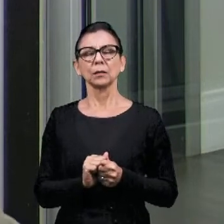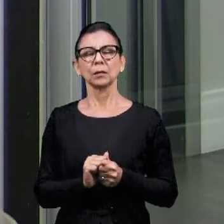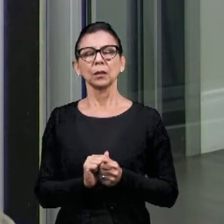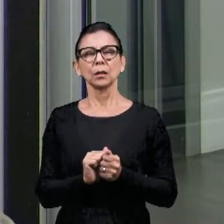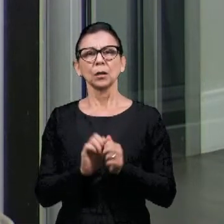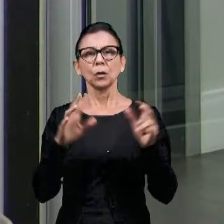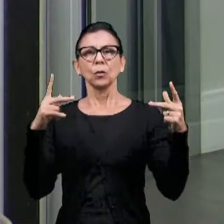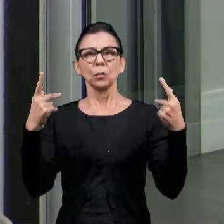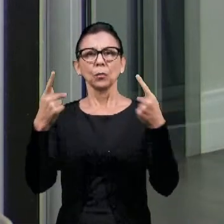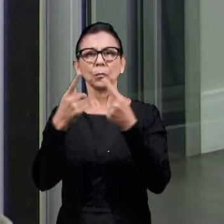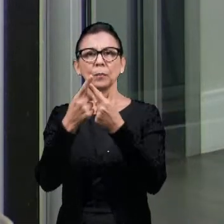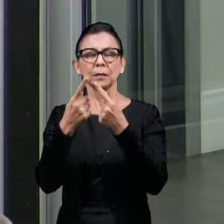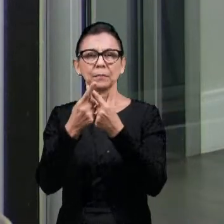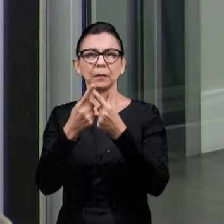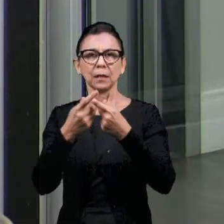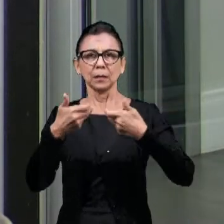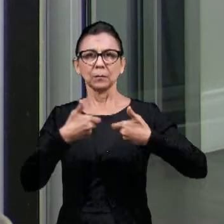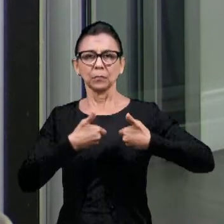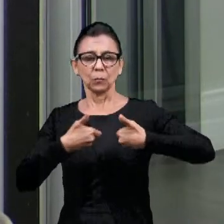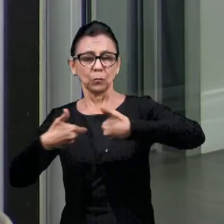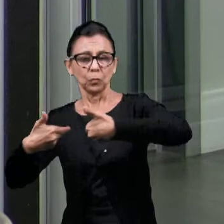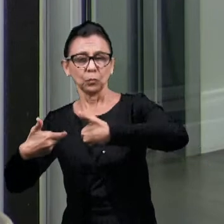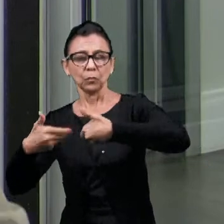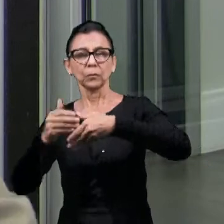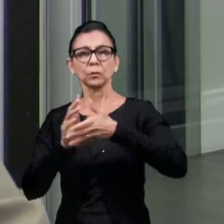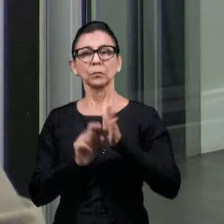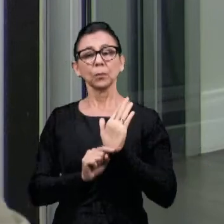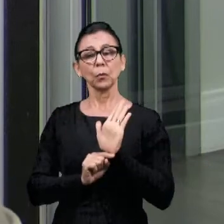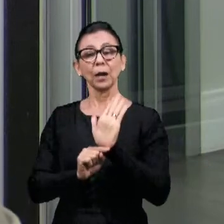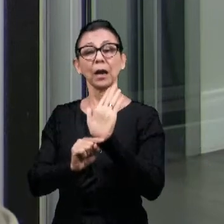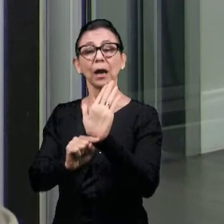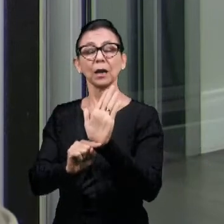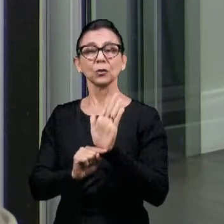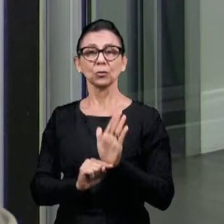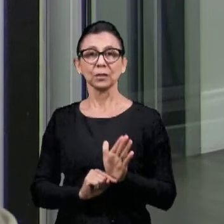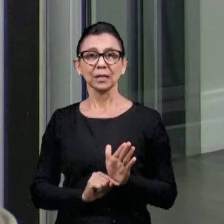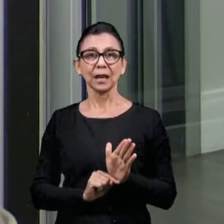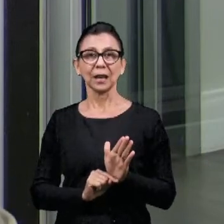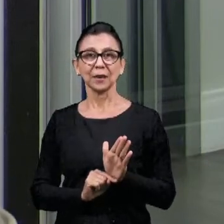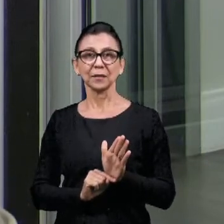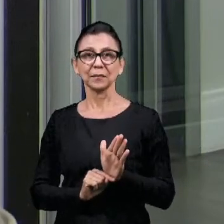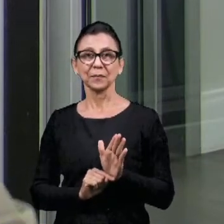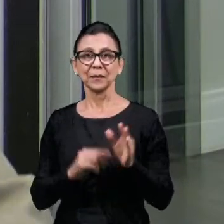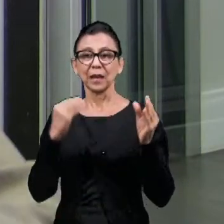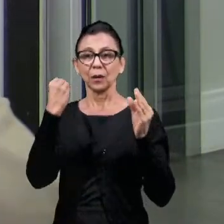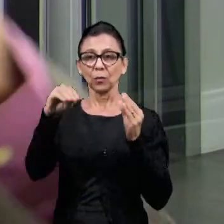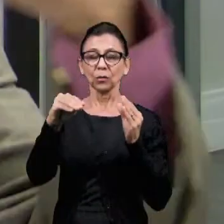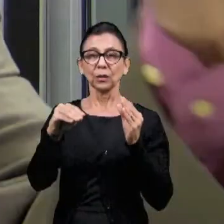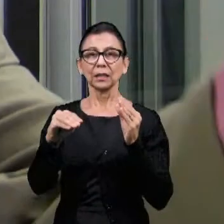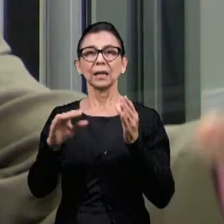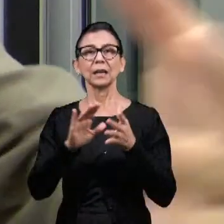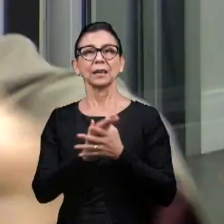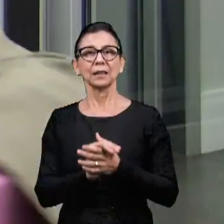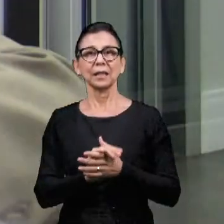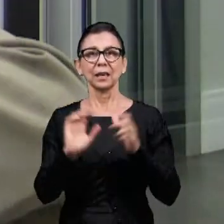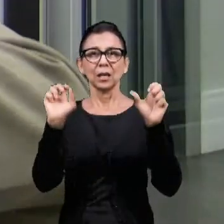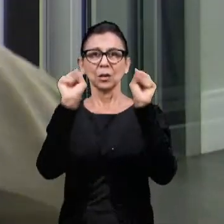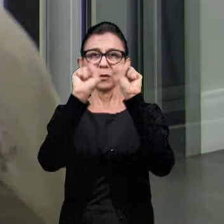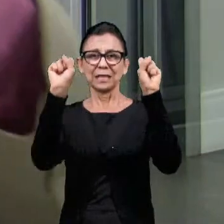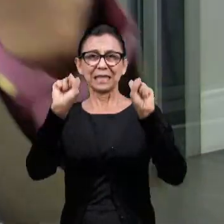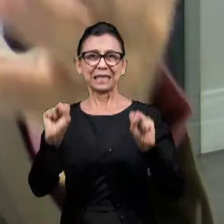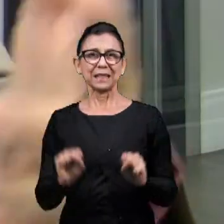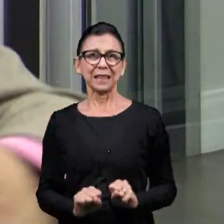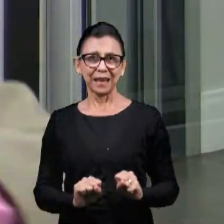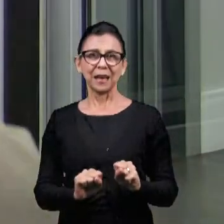eu ajudar no presbitério a implantar um sistema de informação que eles tinham comprado, mas era